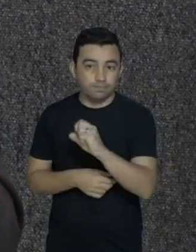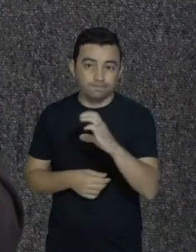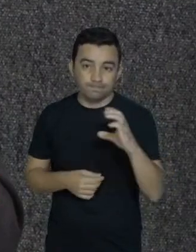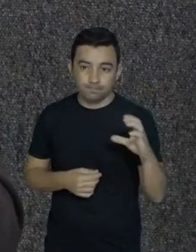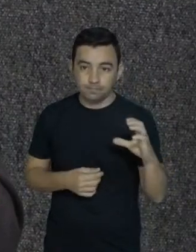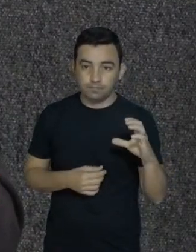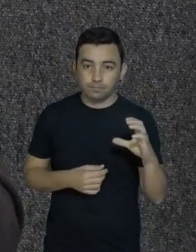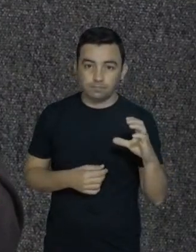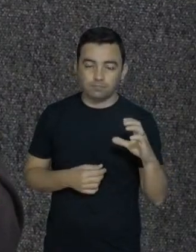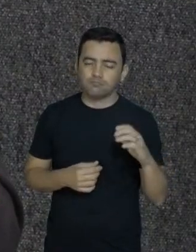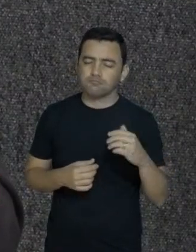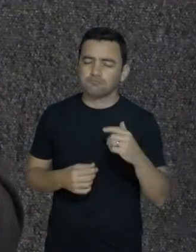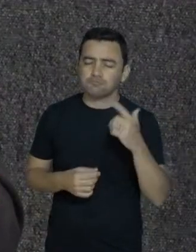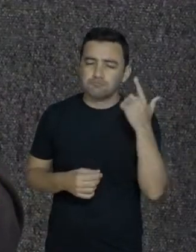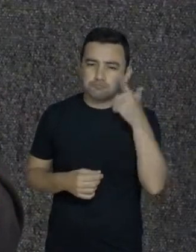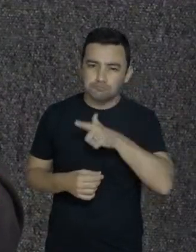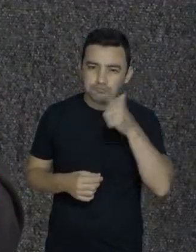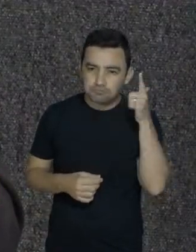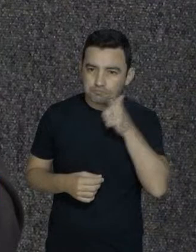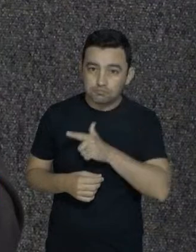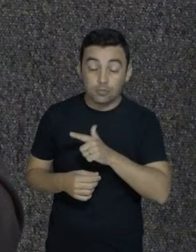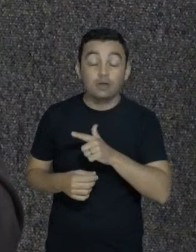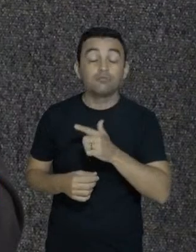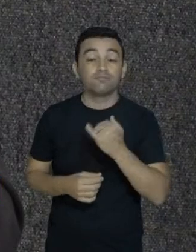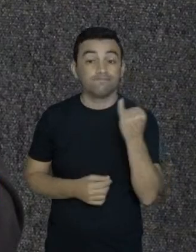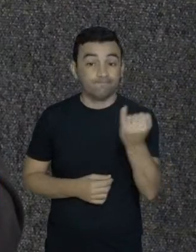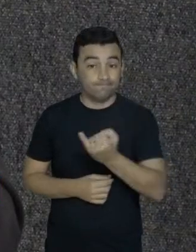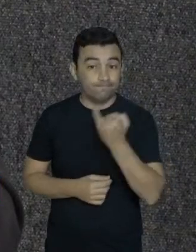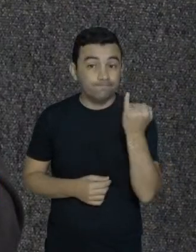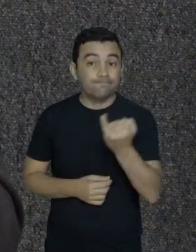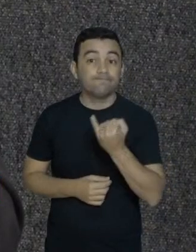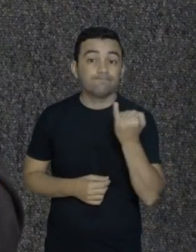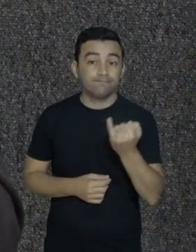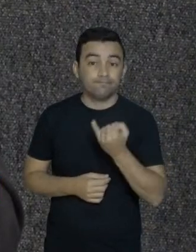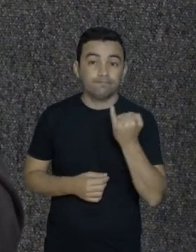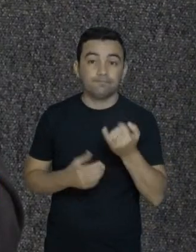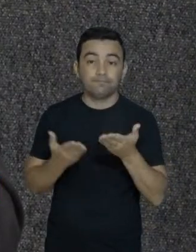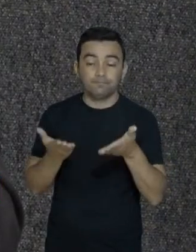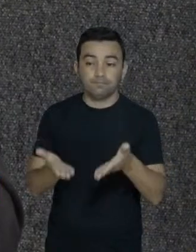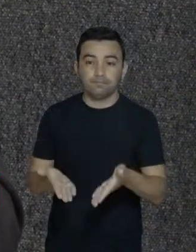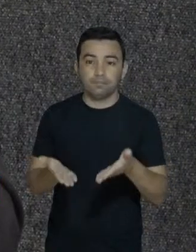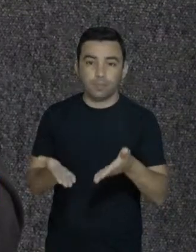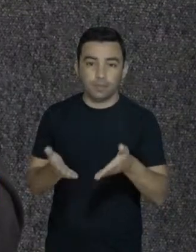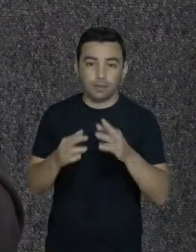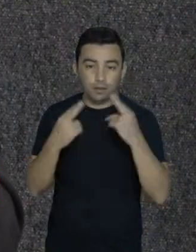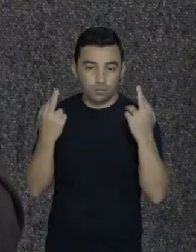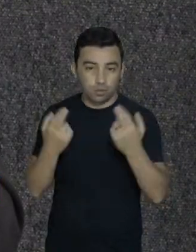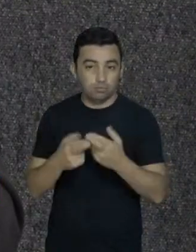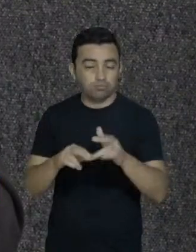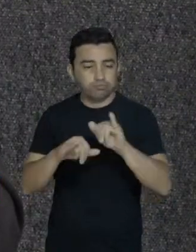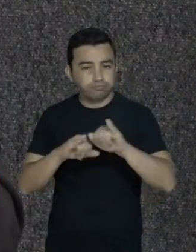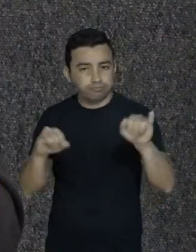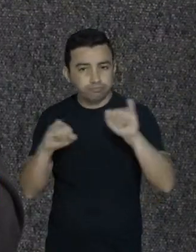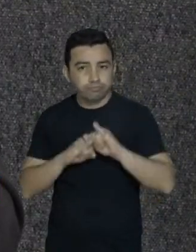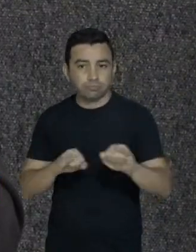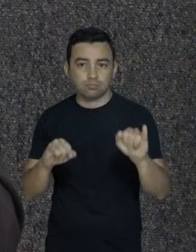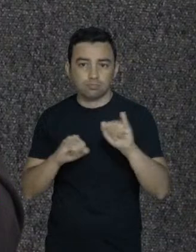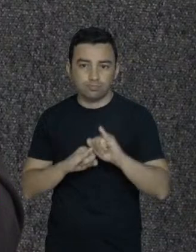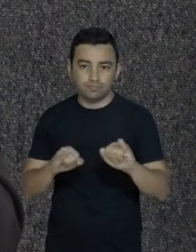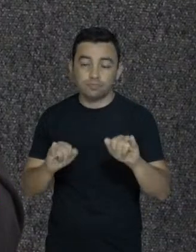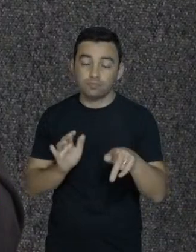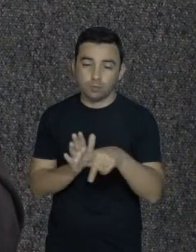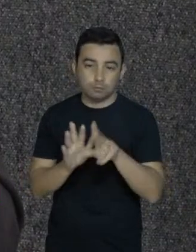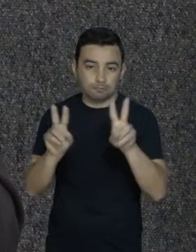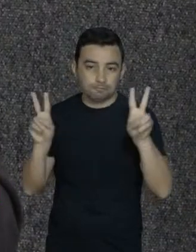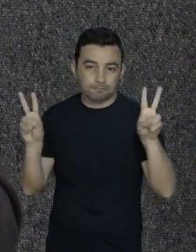um ganho muito importante para a divulgação desse